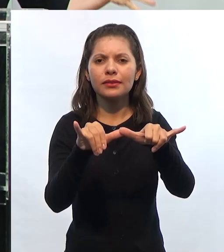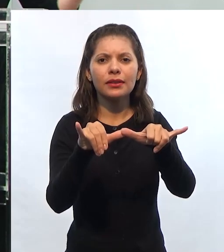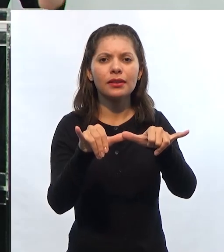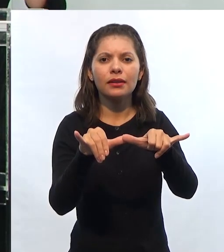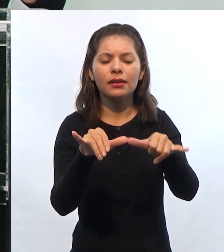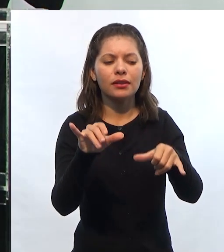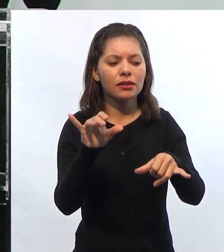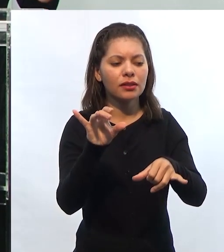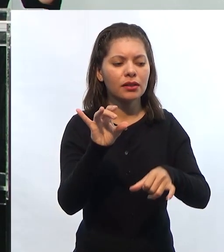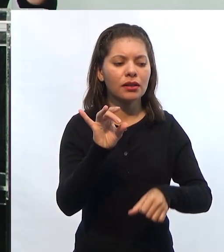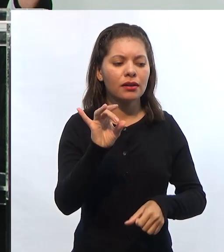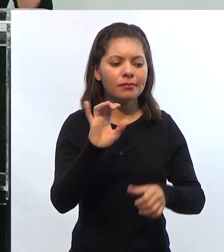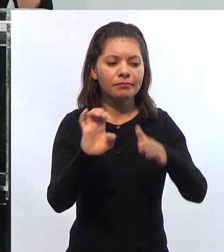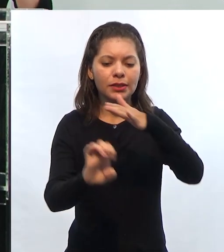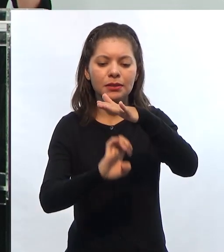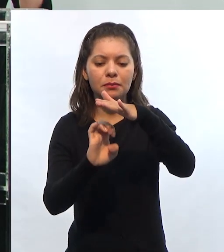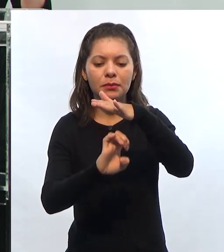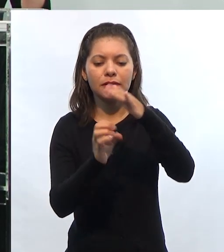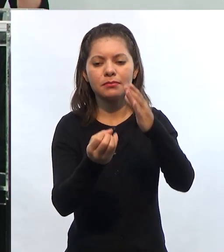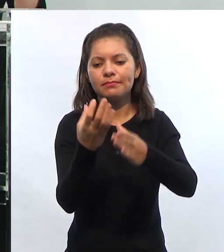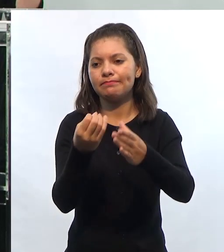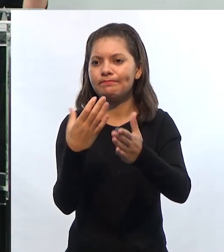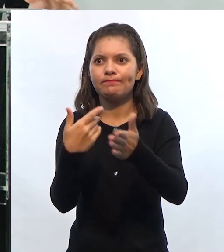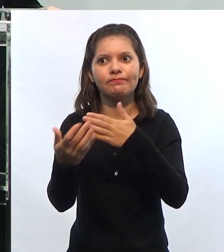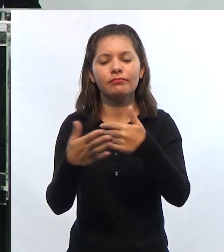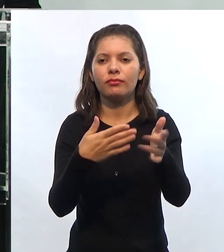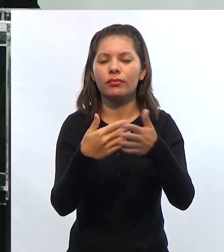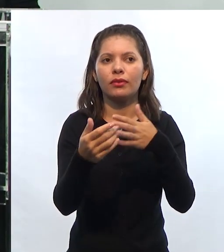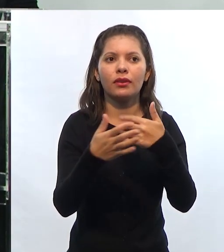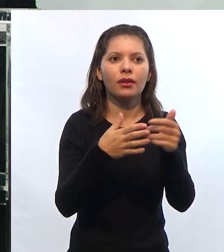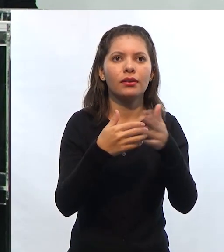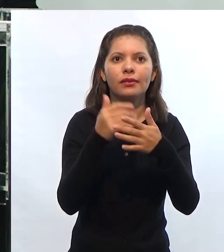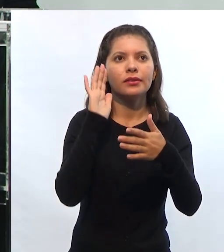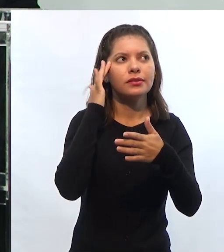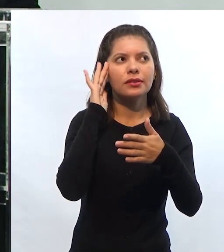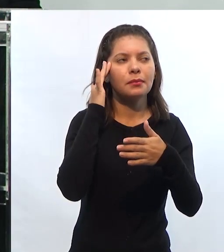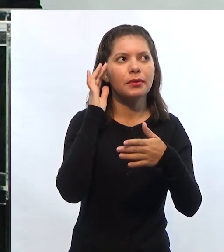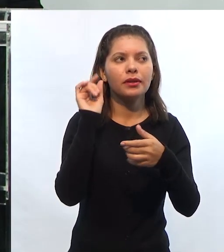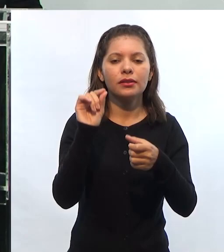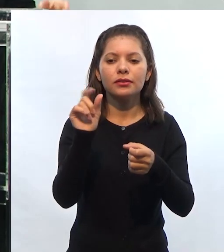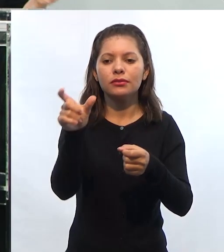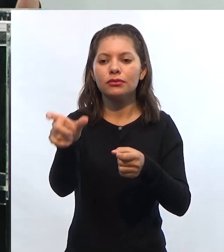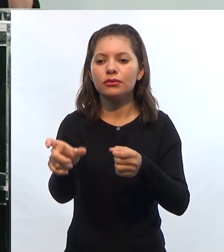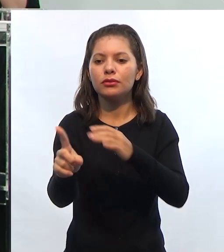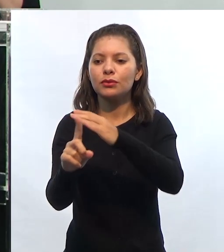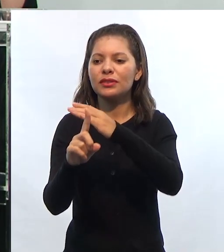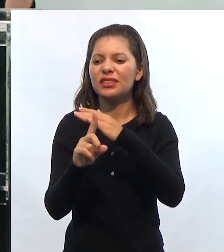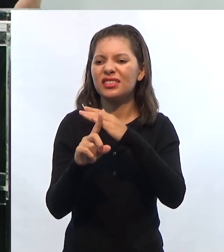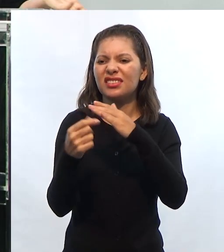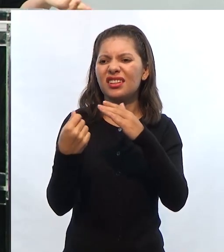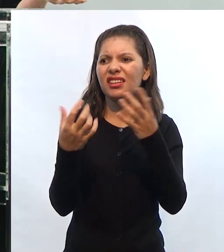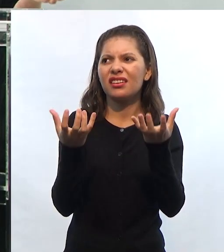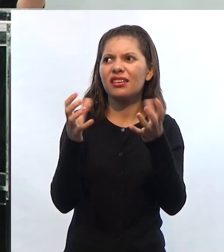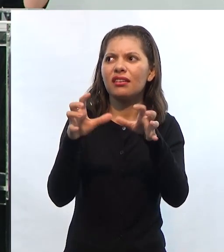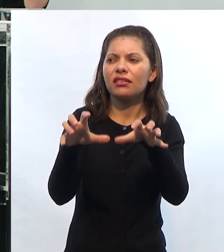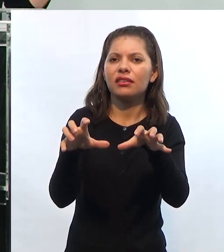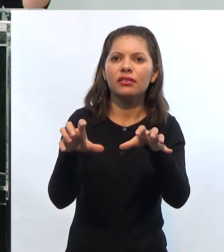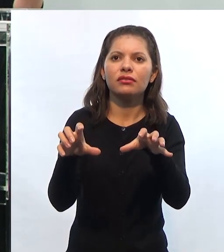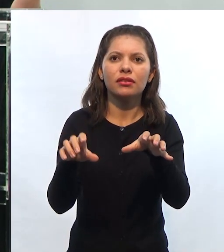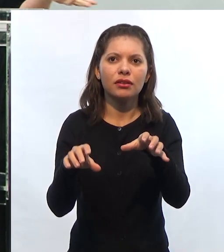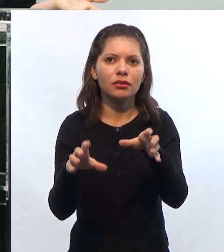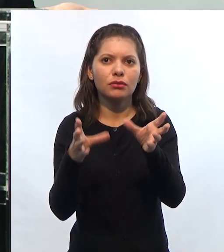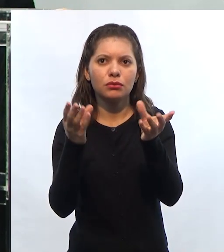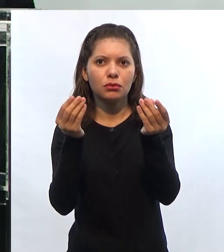só, né? Assim, as empresas produziam qualquer coisa, sem saber se eles queriam ou não, como havia uma escassez de tudo, todo